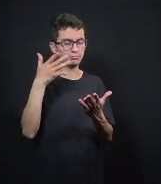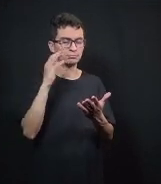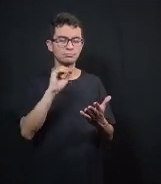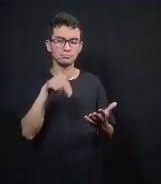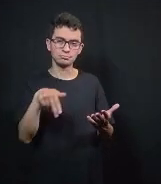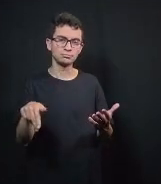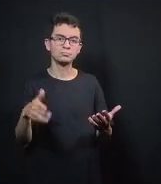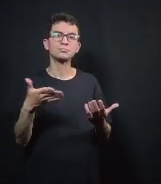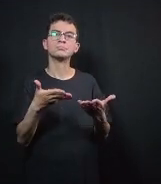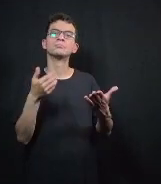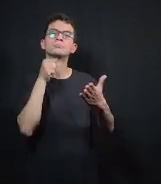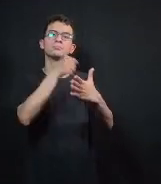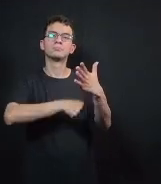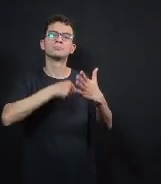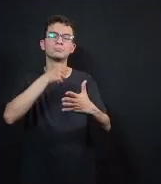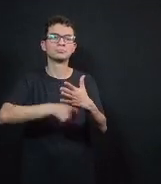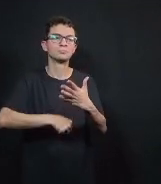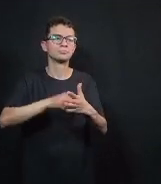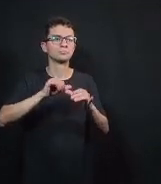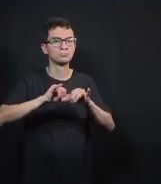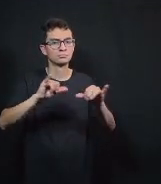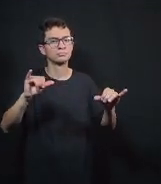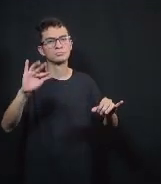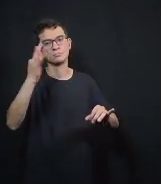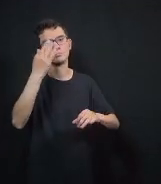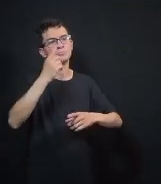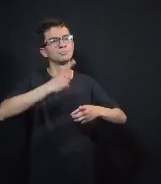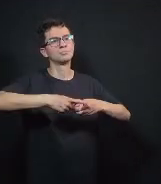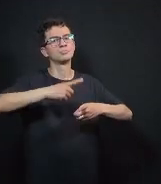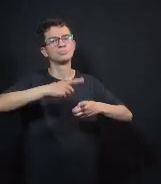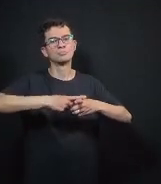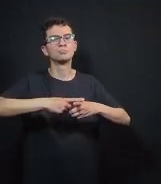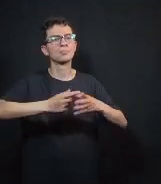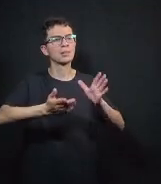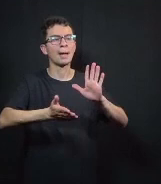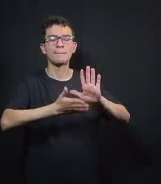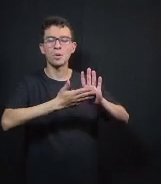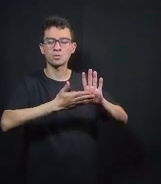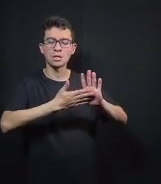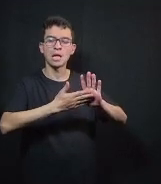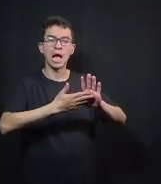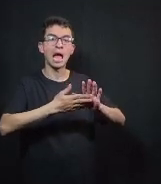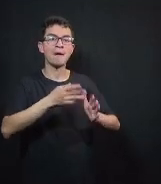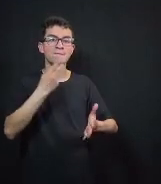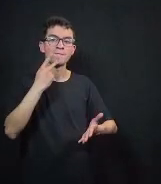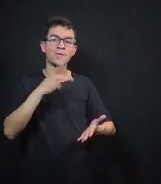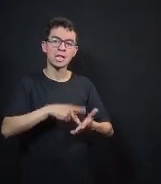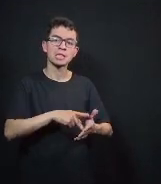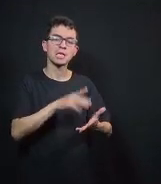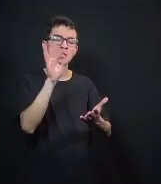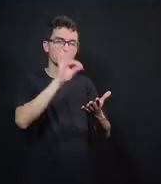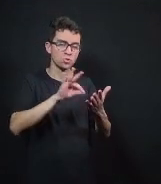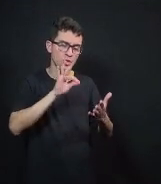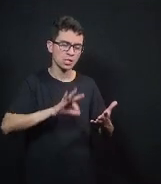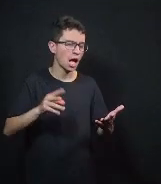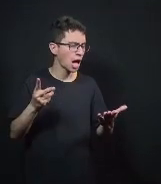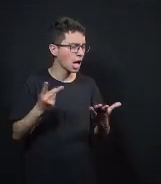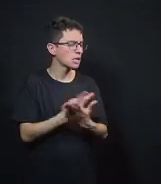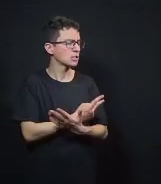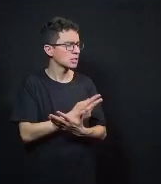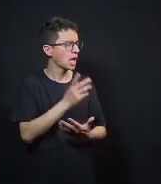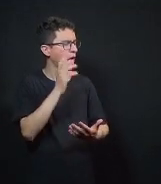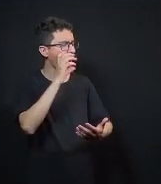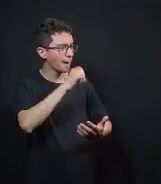do combate à fake news passa por uma imprensa que seja pautada por ética, transparência, inclusive que corrija os erros de forma